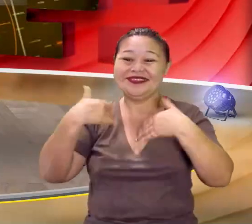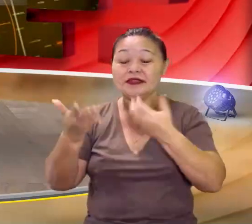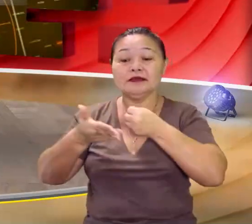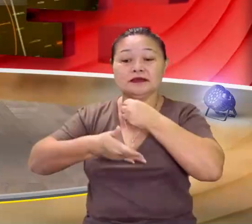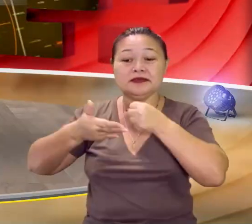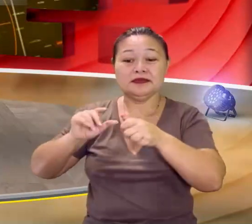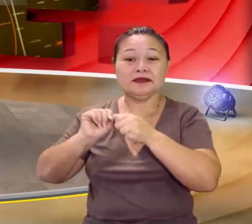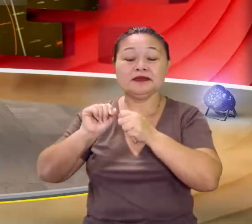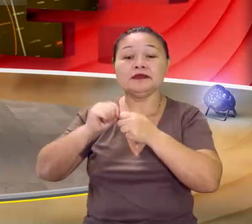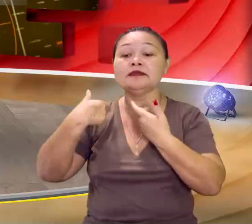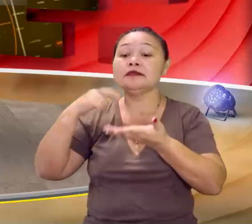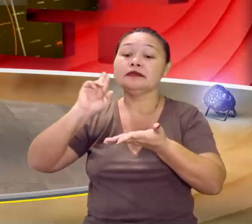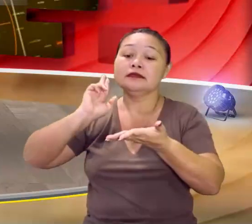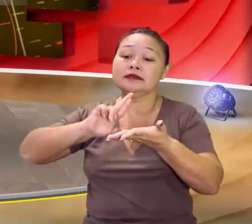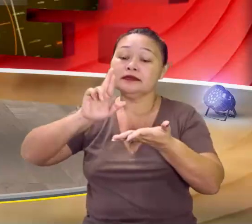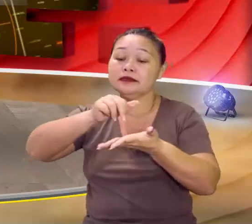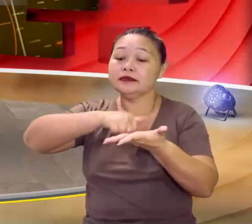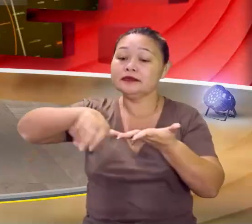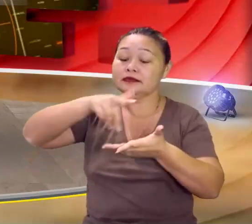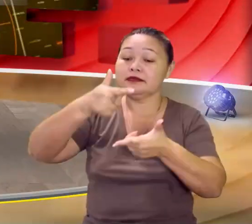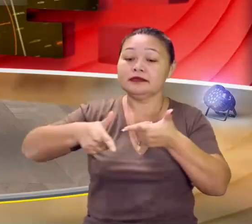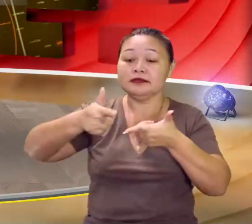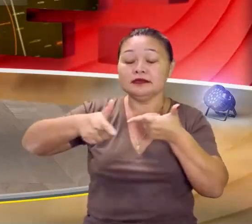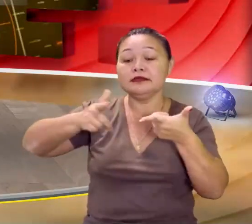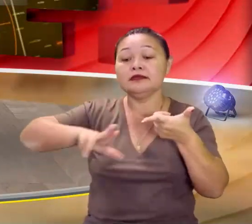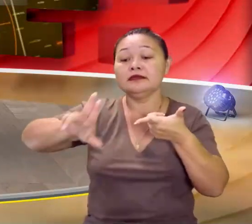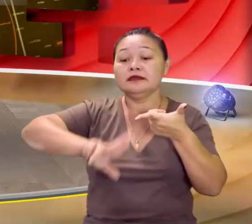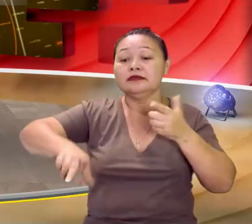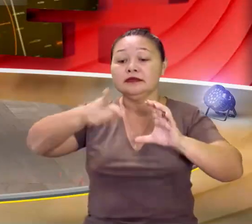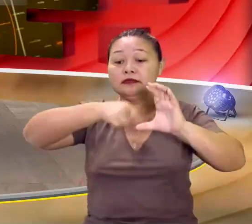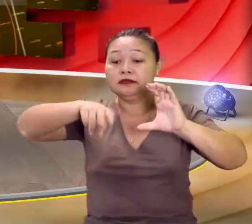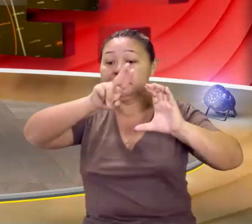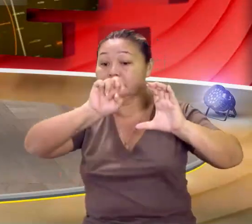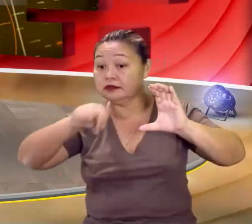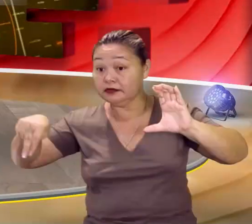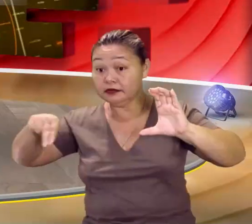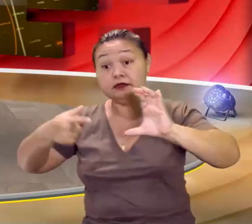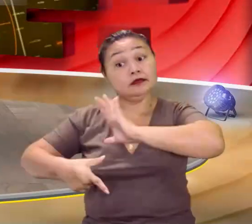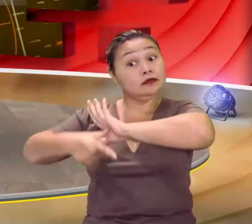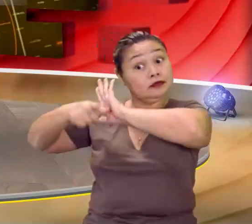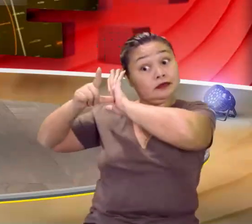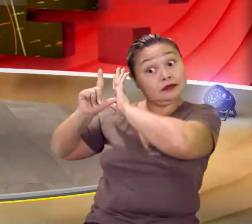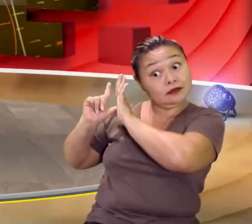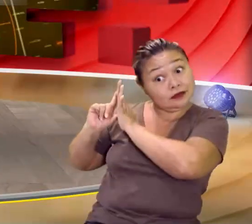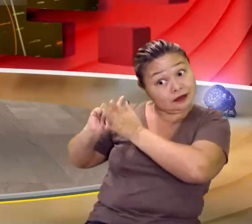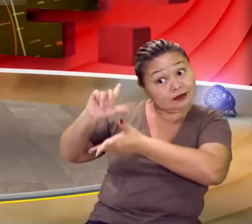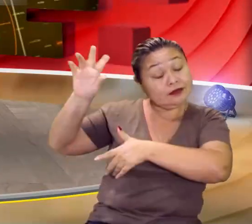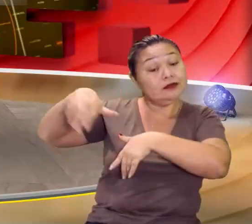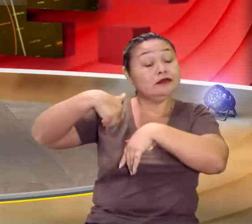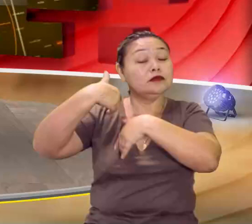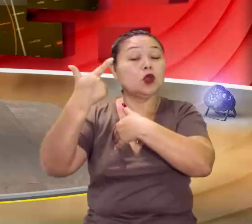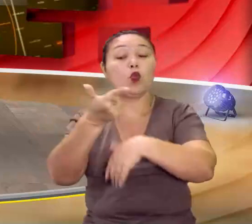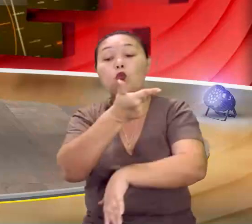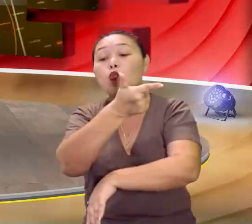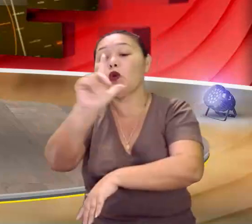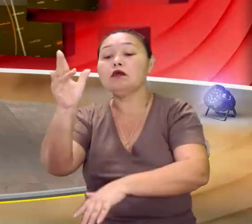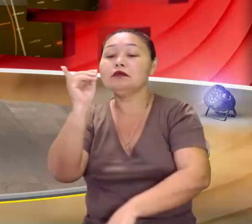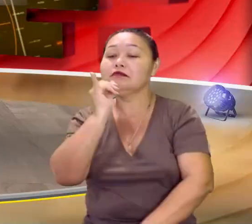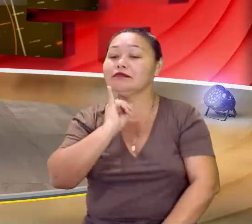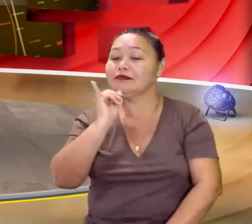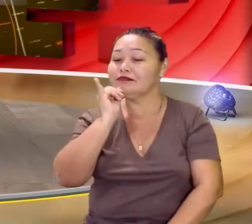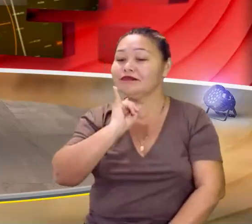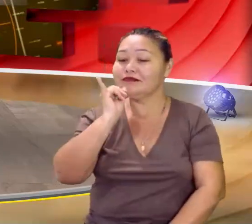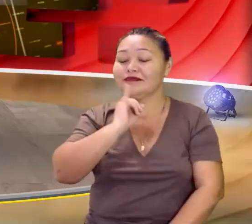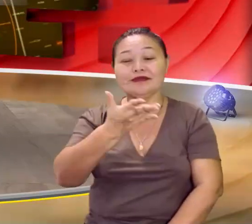base nisso, a gente vai resolver esse problema usando o diagrama de Venn. Mas antes disso, a gente vai dar outros exemplos,